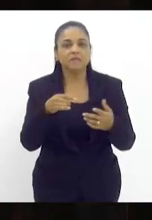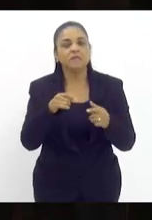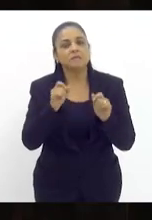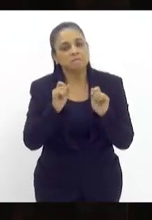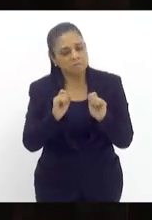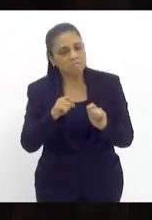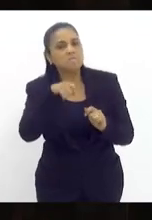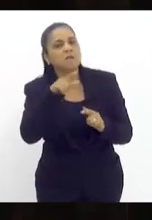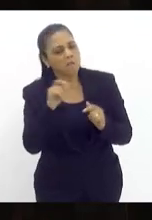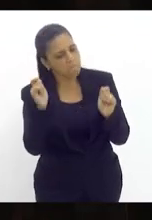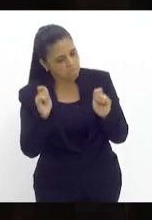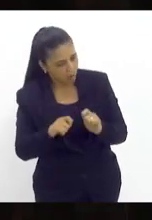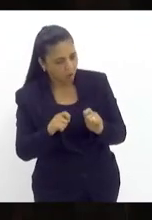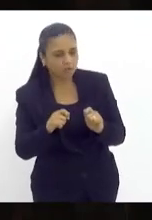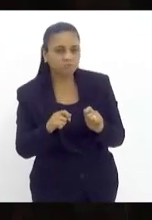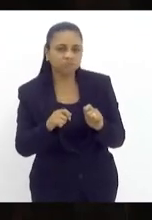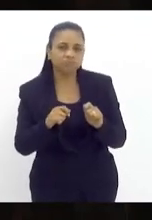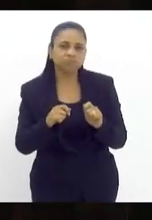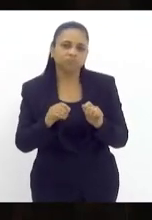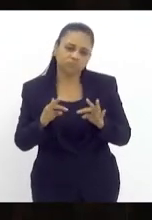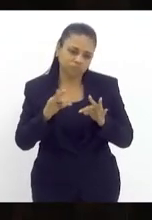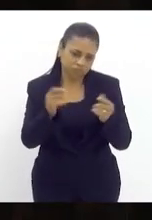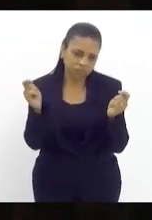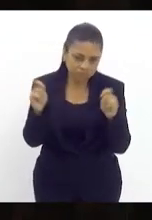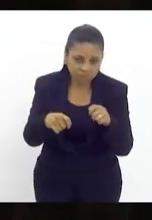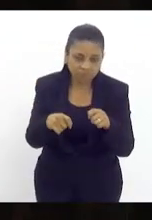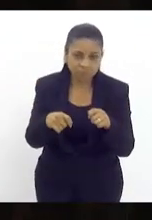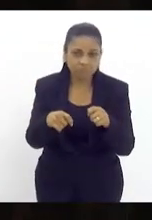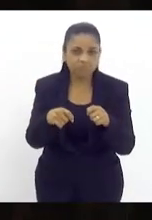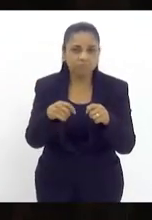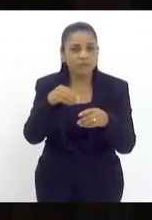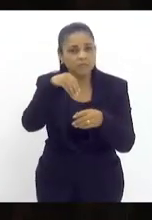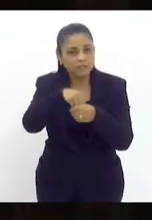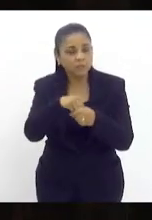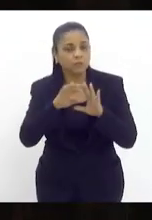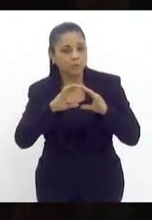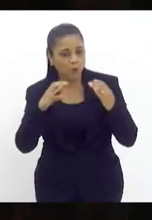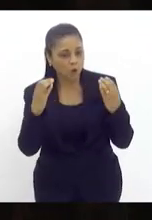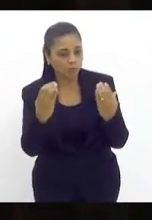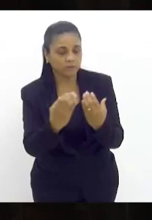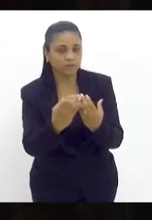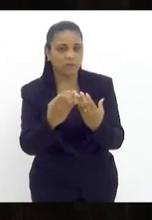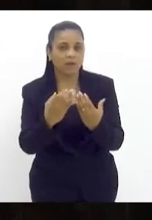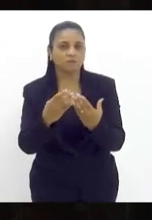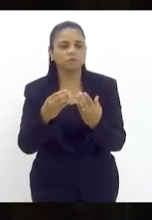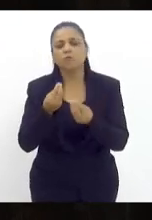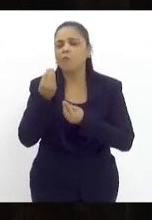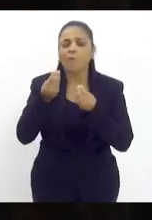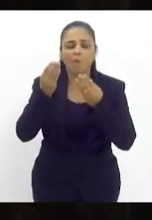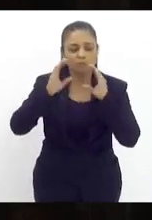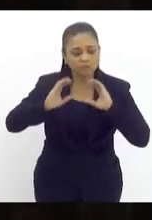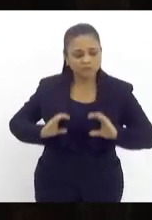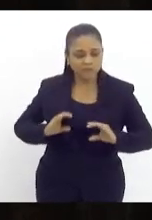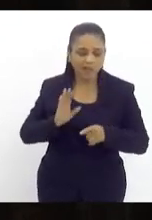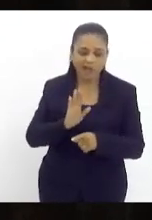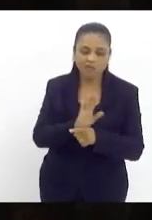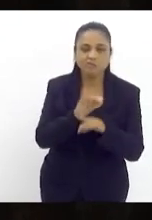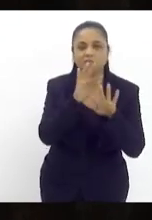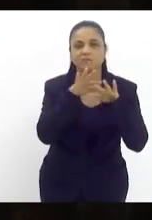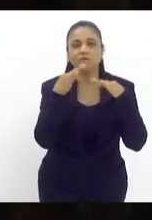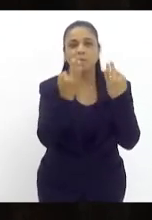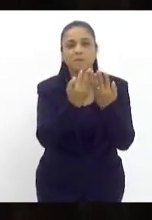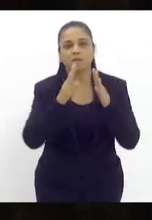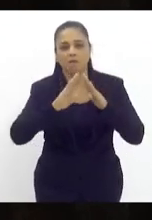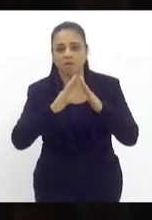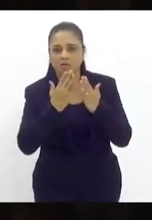todos podemos, né? Pensar dentro da minha comunidade cidadã, como eu posso ajudar a família e a